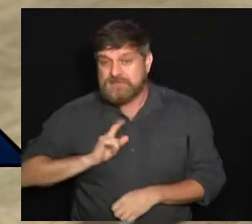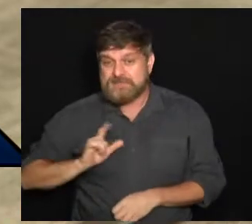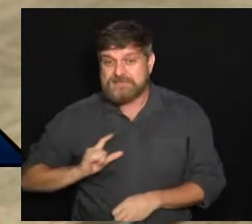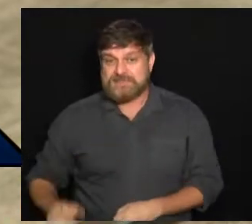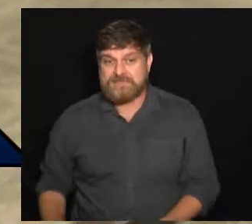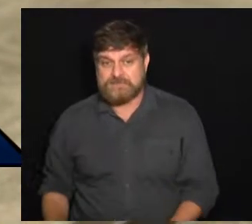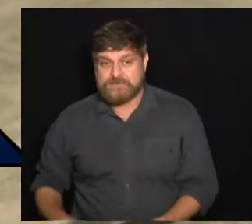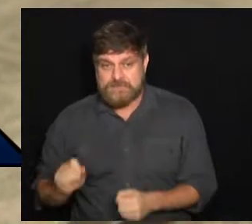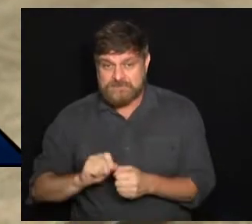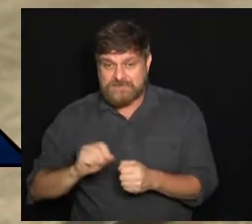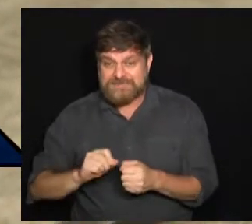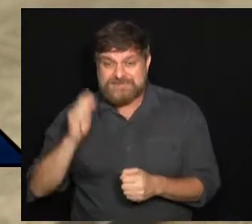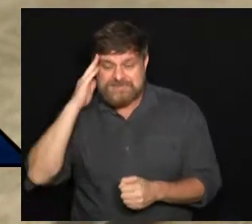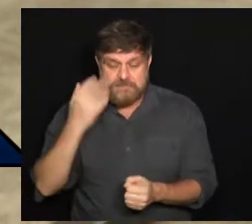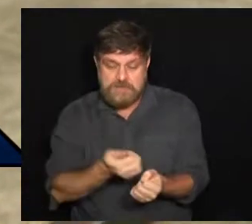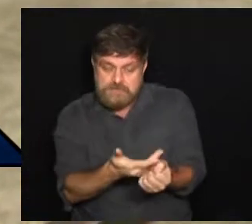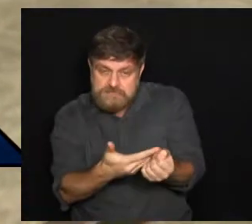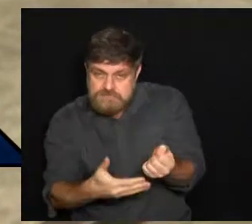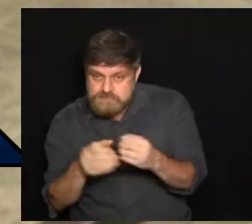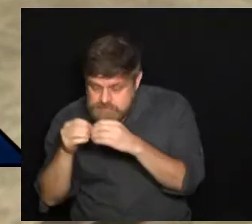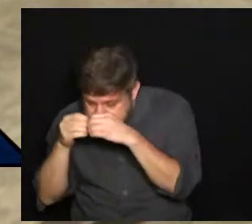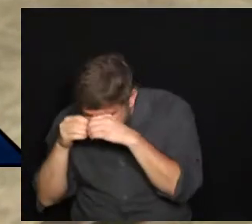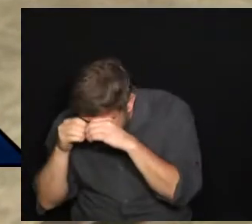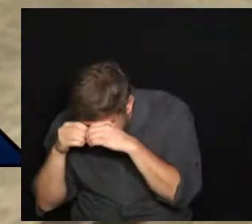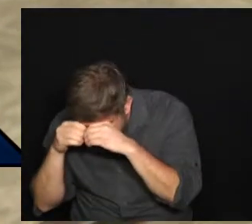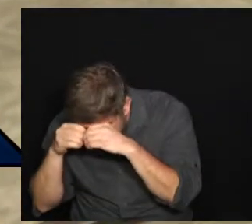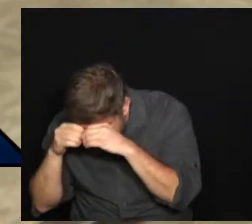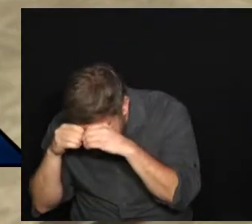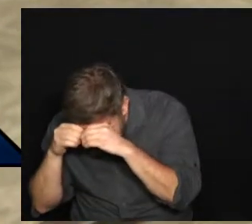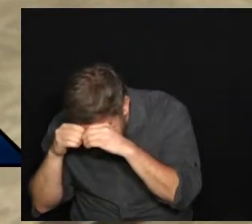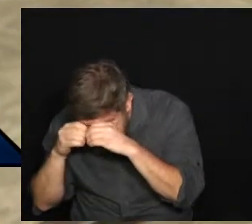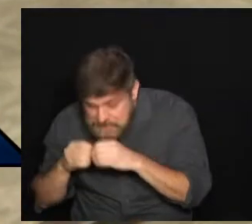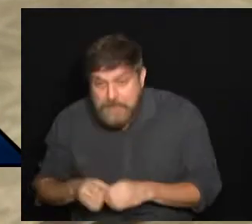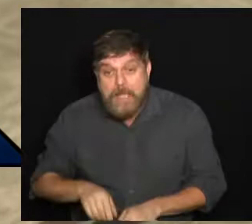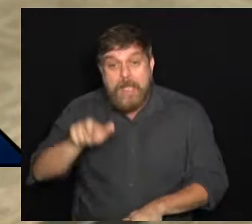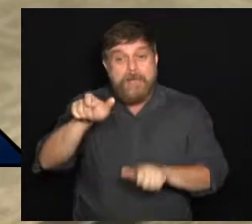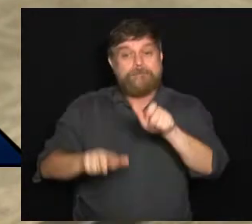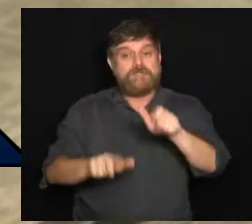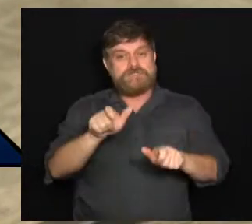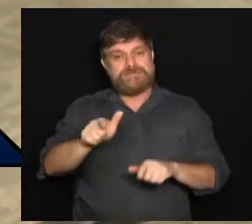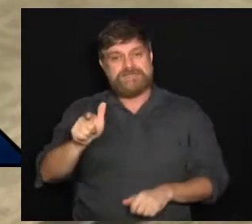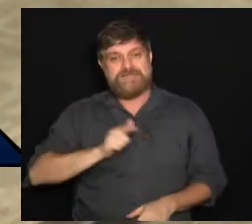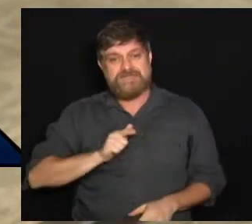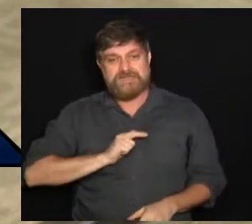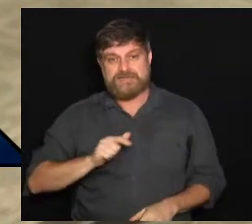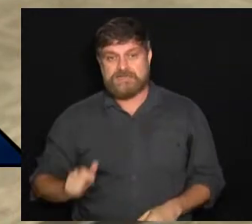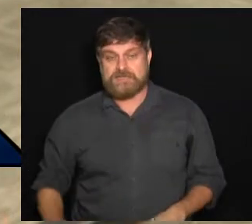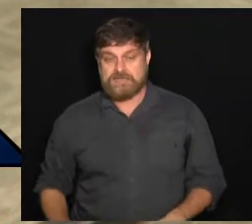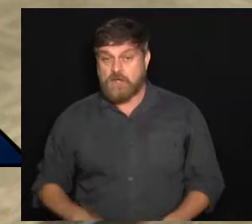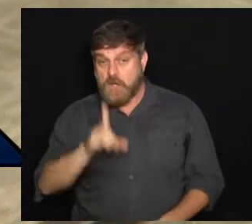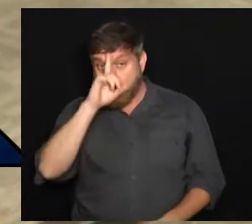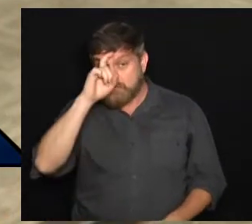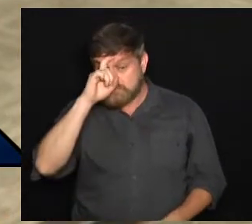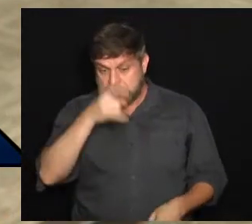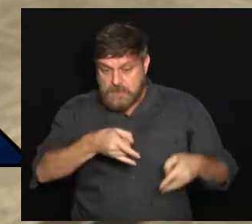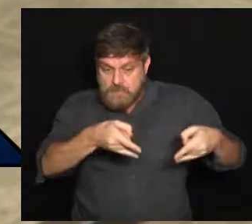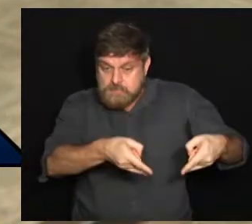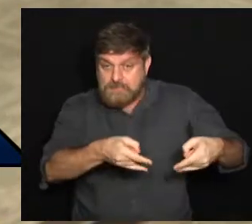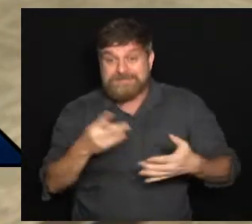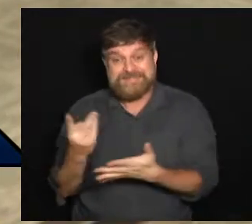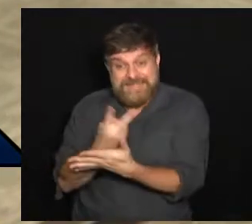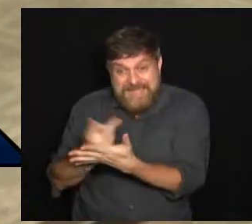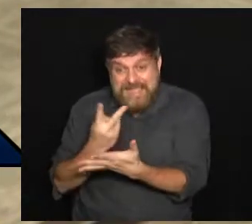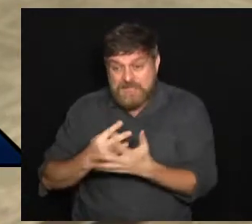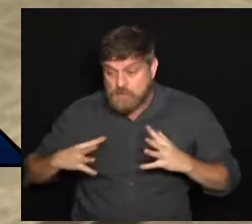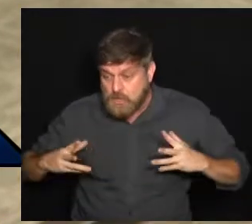do coronavírus, a detecção, em pacientes que tenham necessidade de internação. Isso está errado. Todo paciente